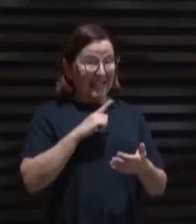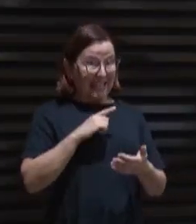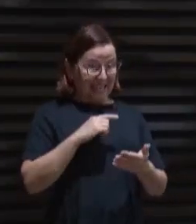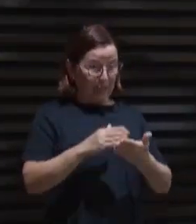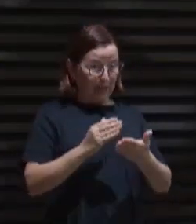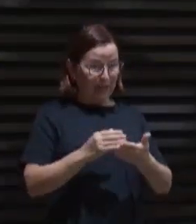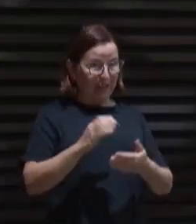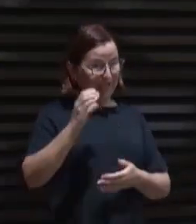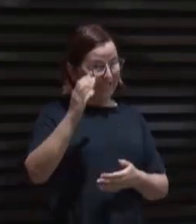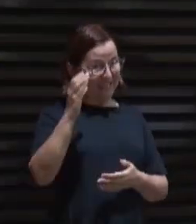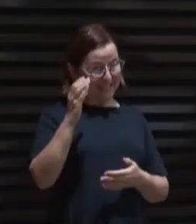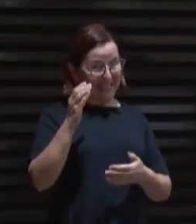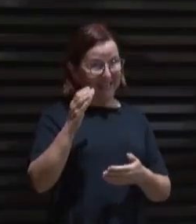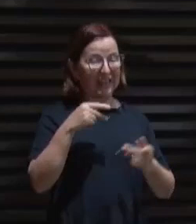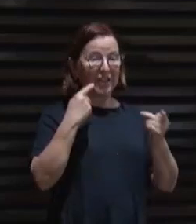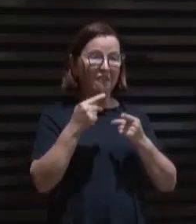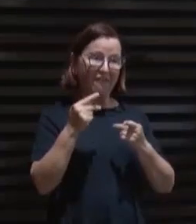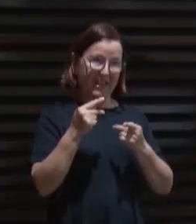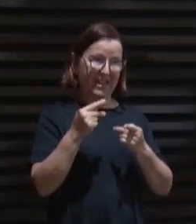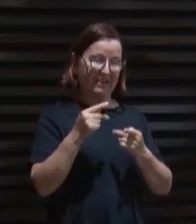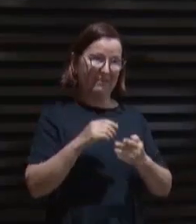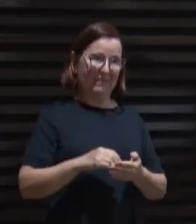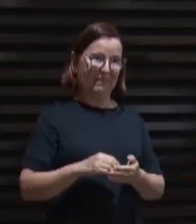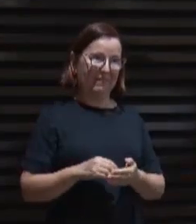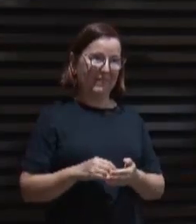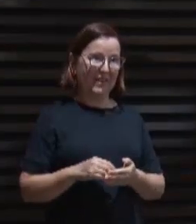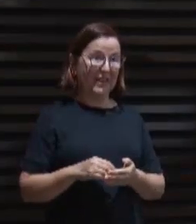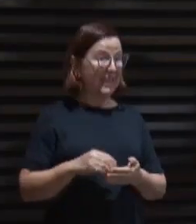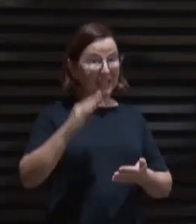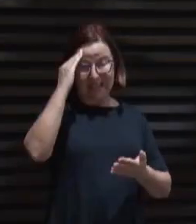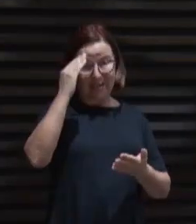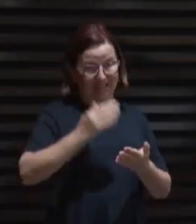algo sem inteligência produzir ordem.